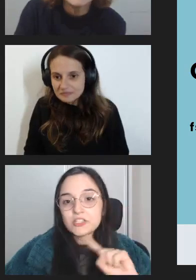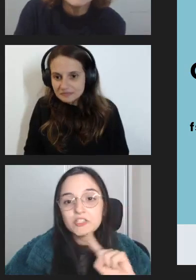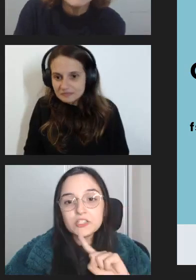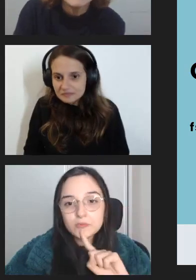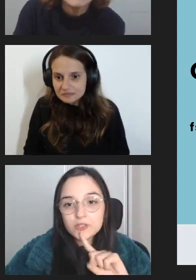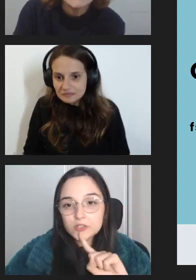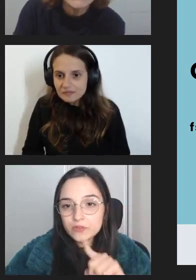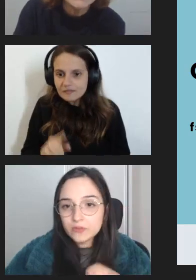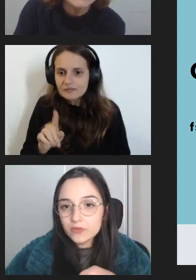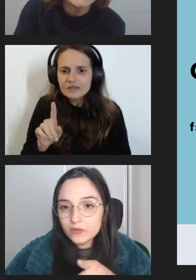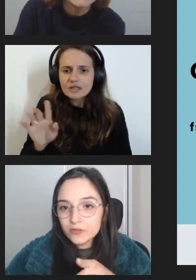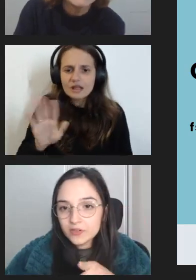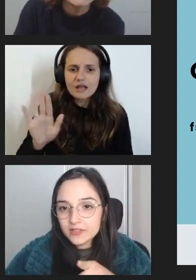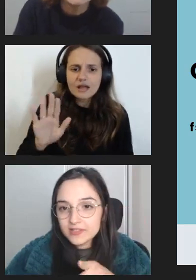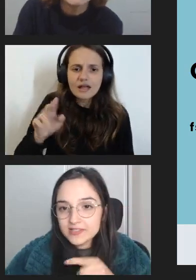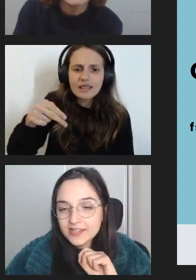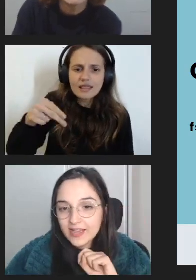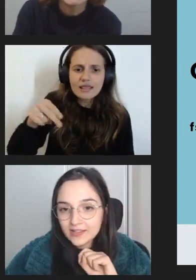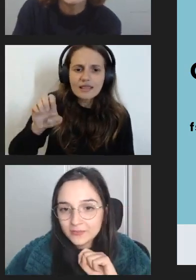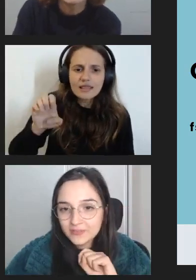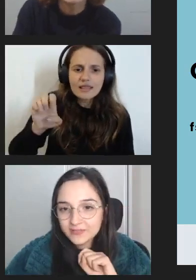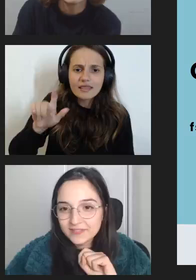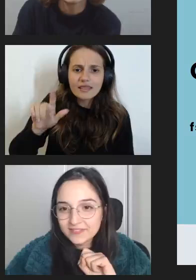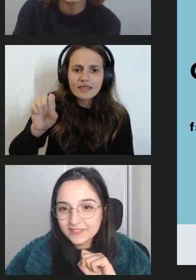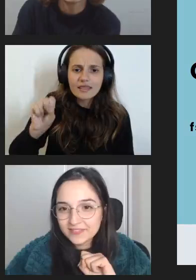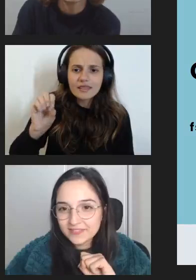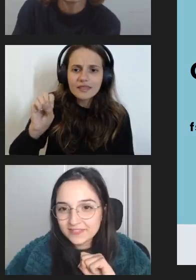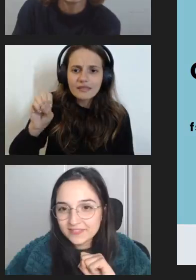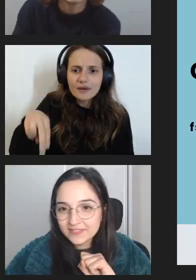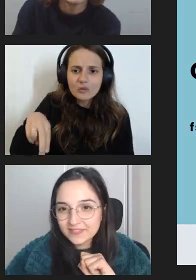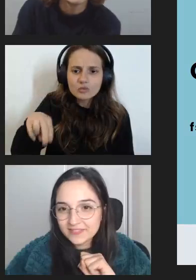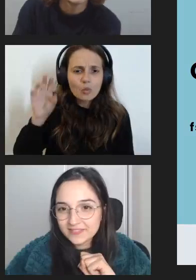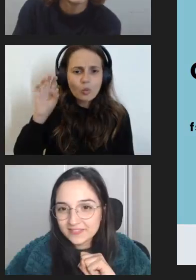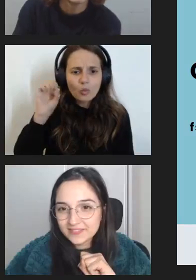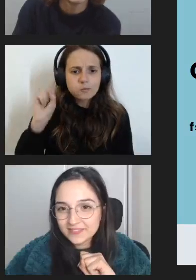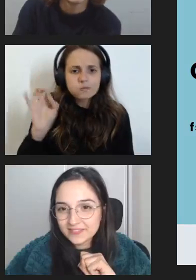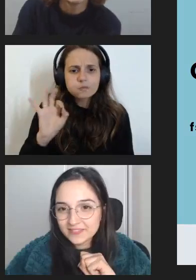A gente não tá te ouvindo, o microfone tá desligado.